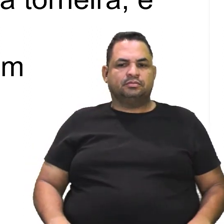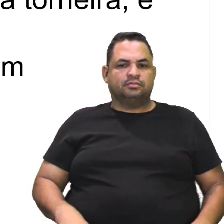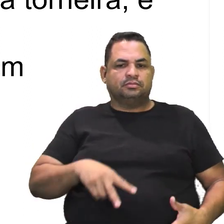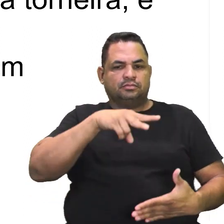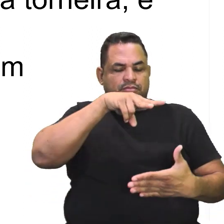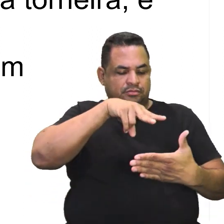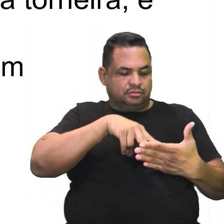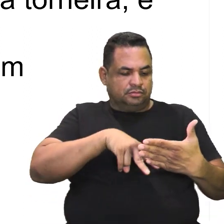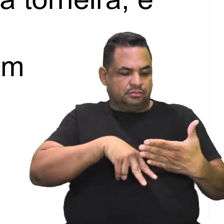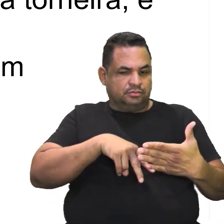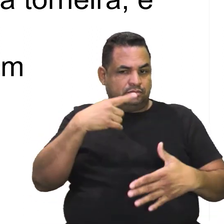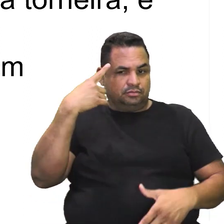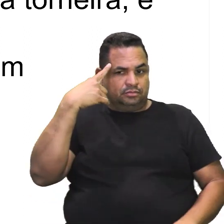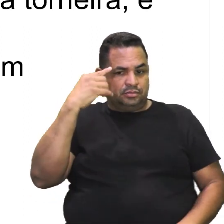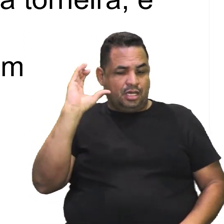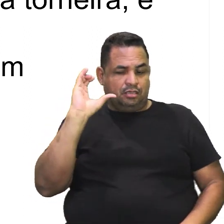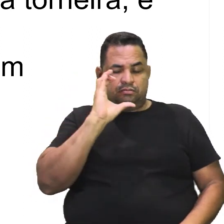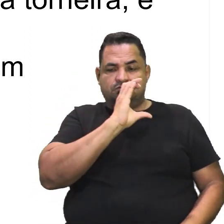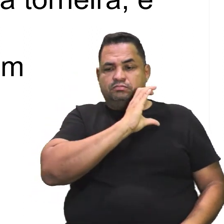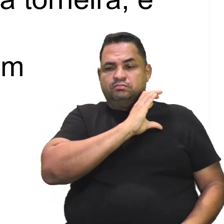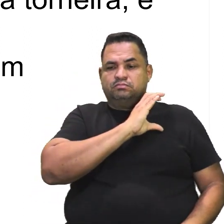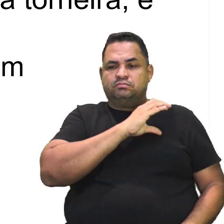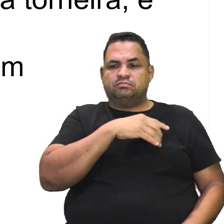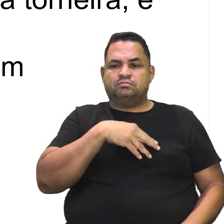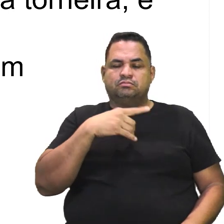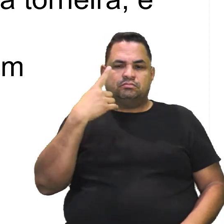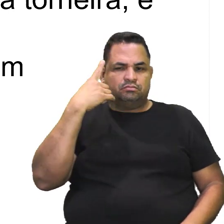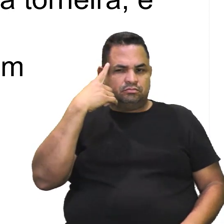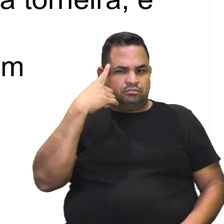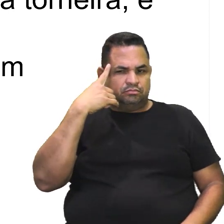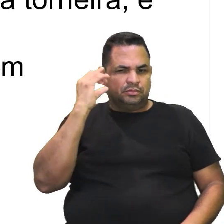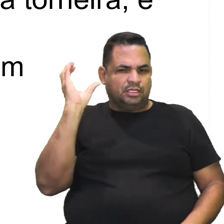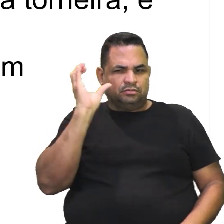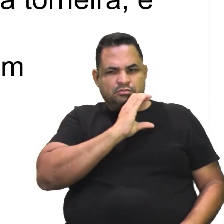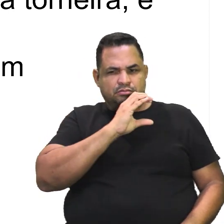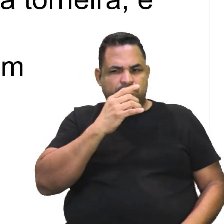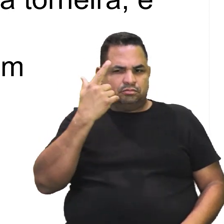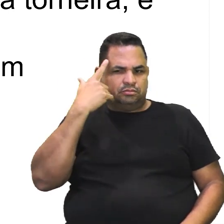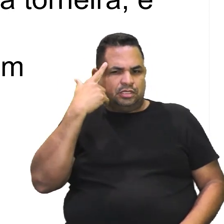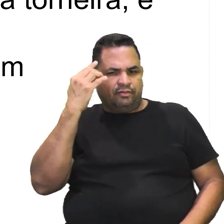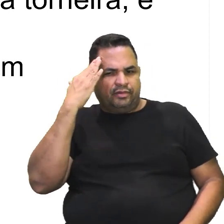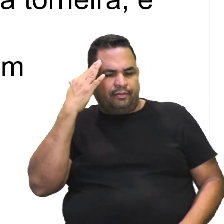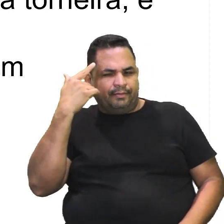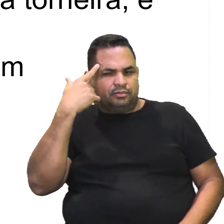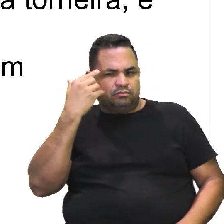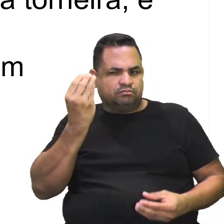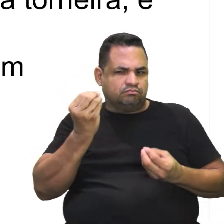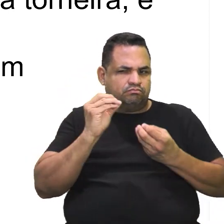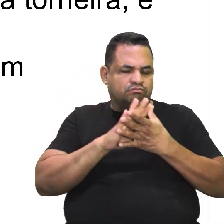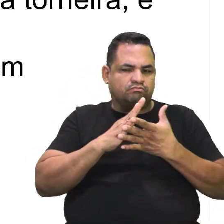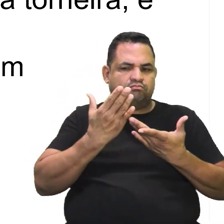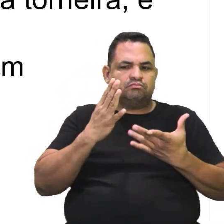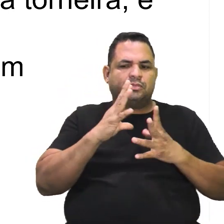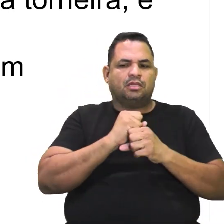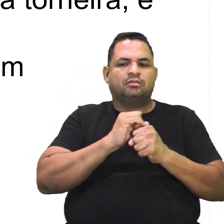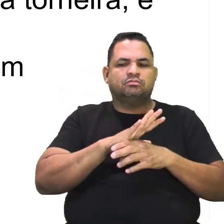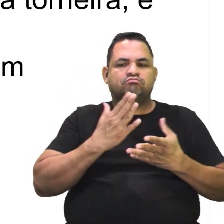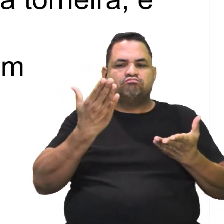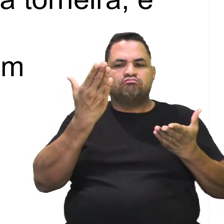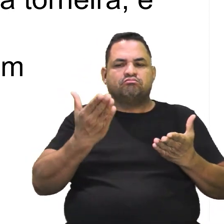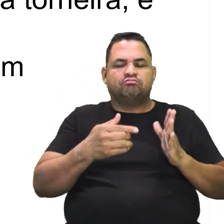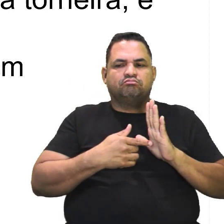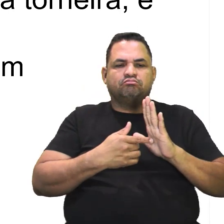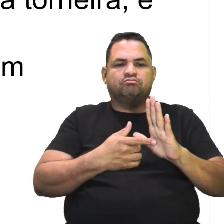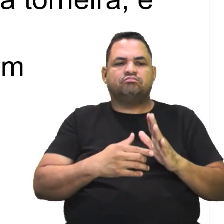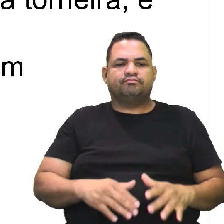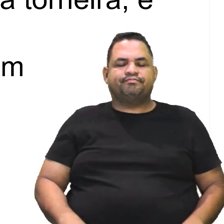vai lendo e rapidamente a sua cabeça já vai processando algumas contas que são óbvias.